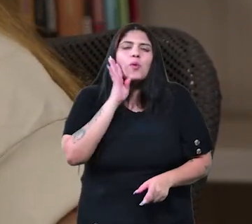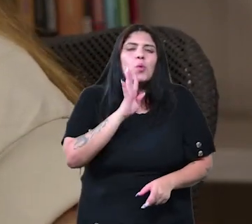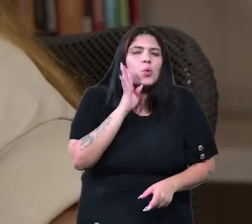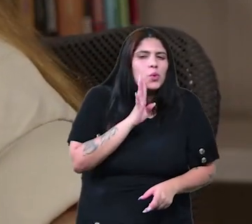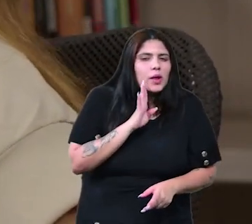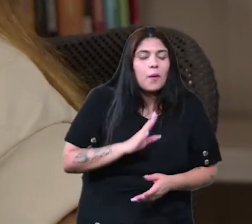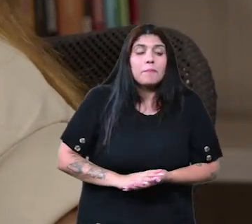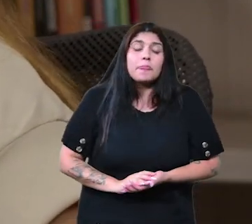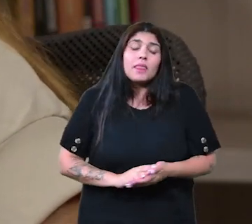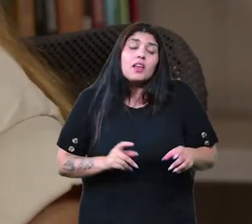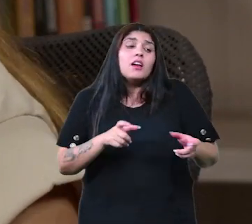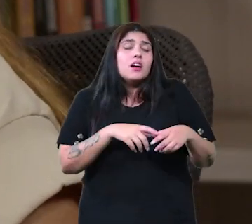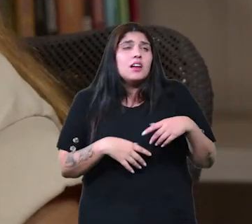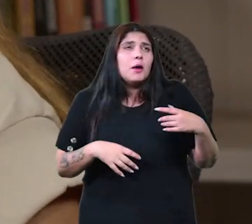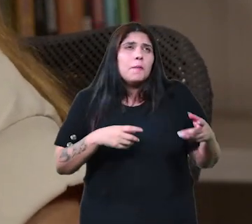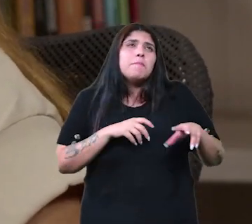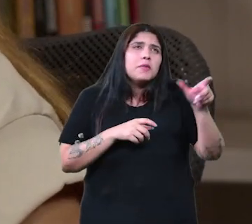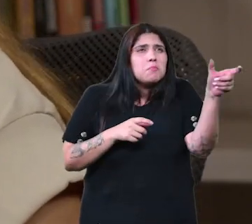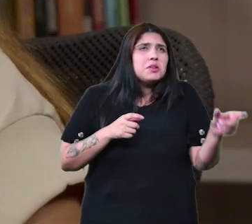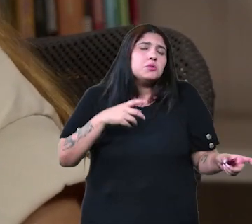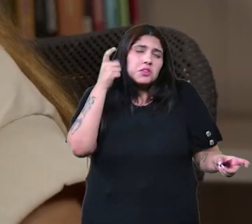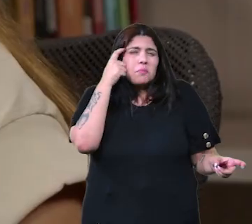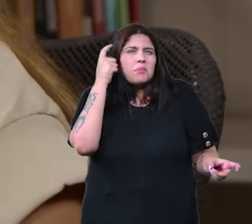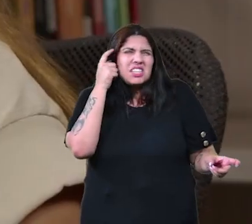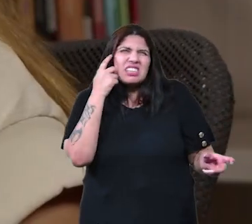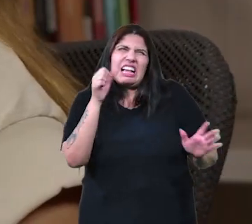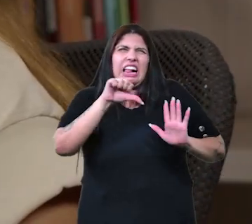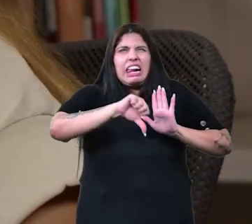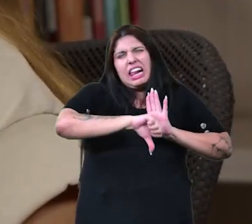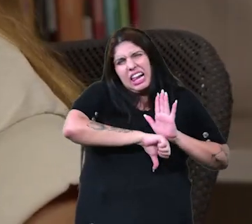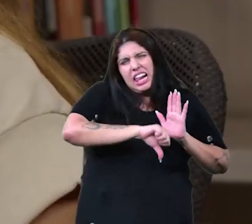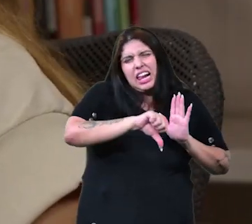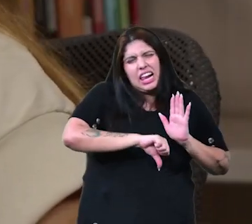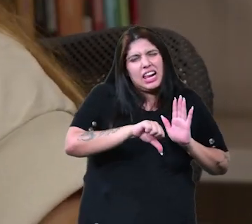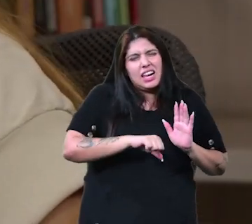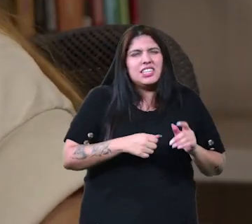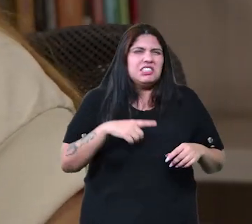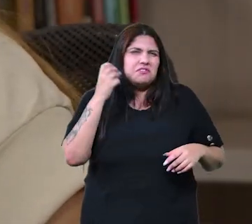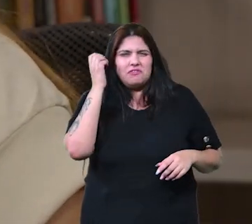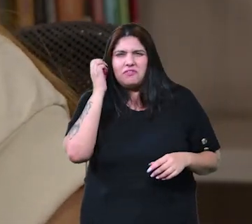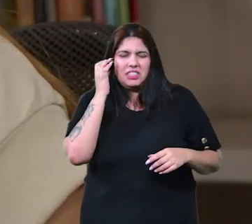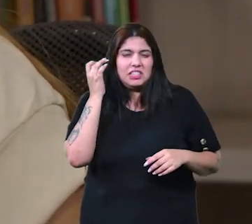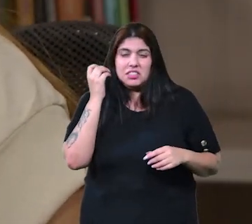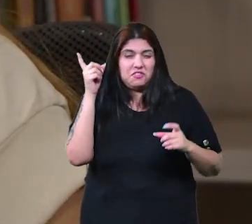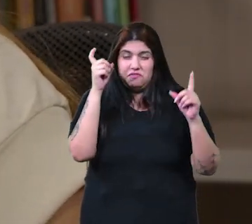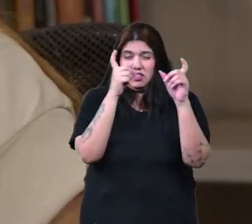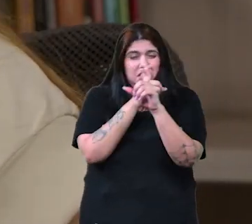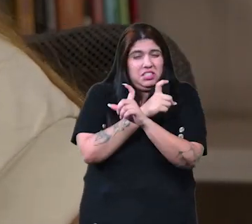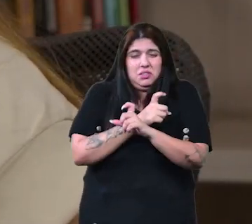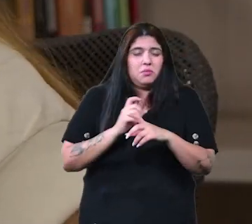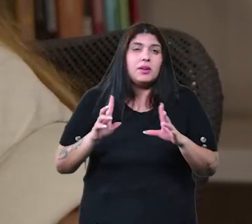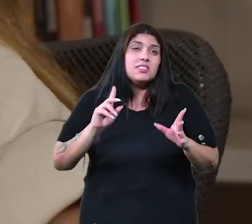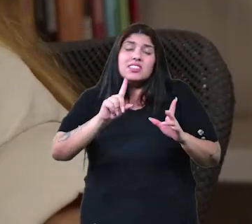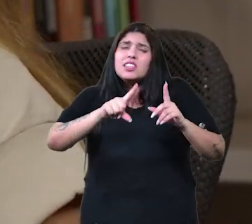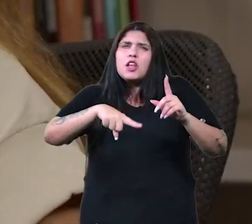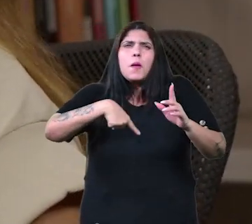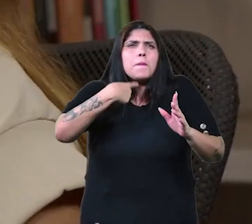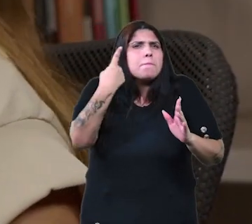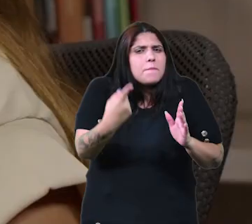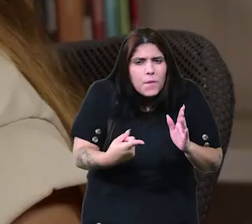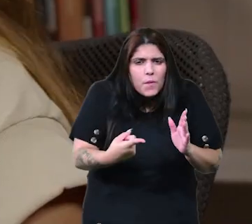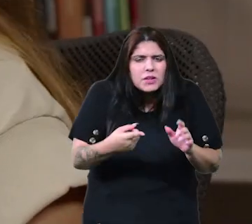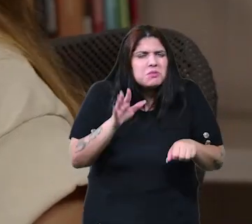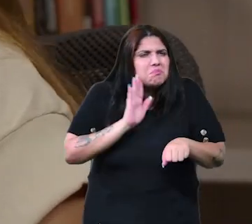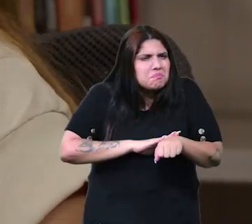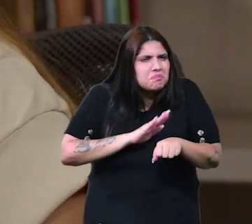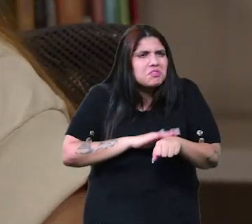negativo, né? Não consegue, eu acho que é mais difícil. Mas depois de um tempo, eu pelo menos gostei muito. Depois de um